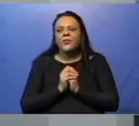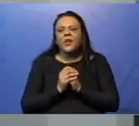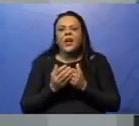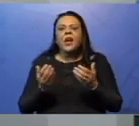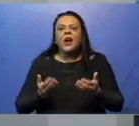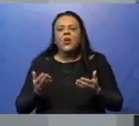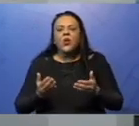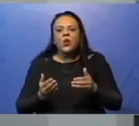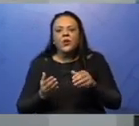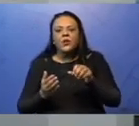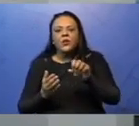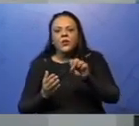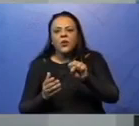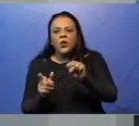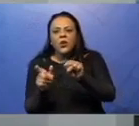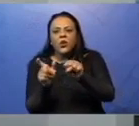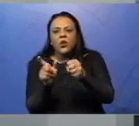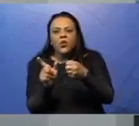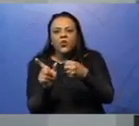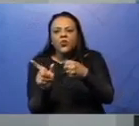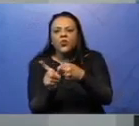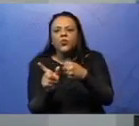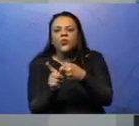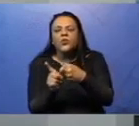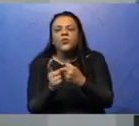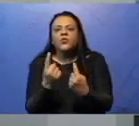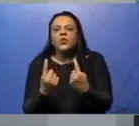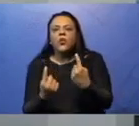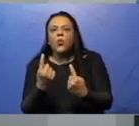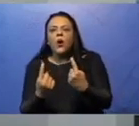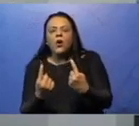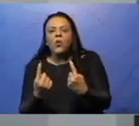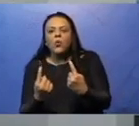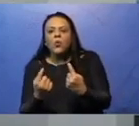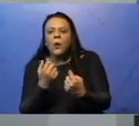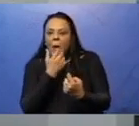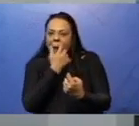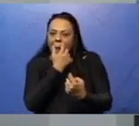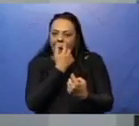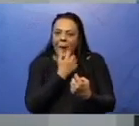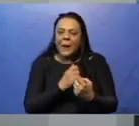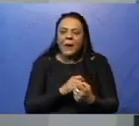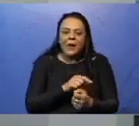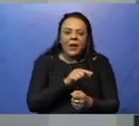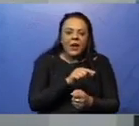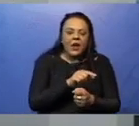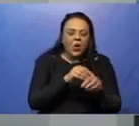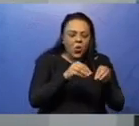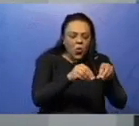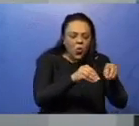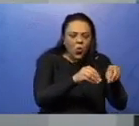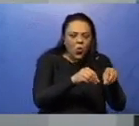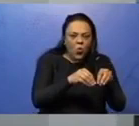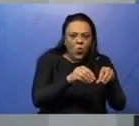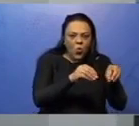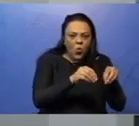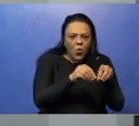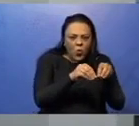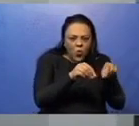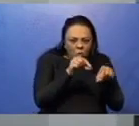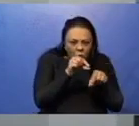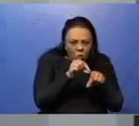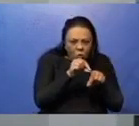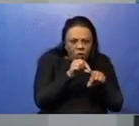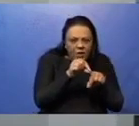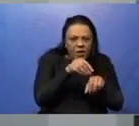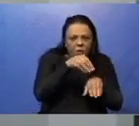substantivos, o grão e a areia. Mas quem que gritou? Foi o grão ou foi a areia? Ah, foi o grão. Então, o meu núcleo aí é grão, eu